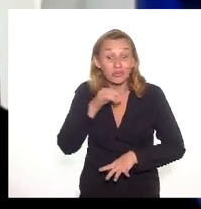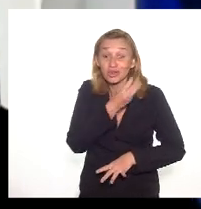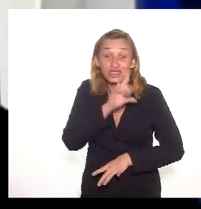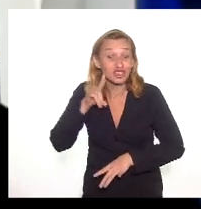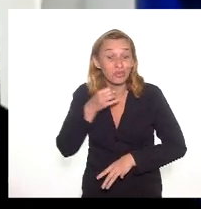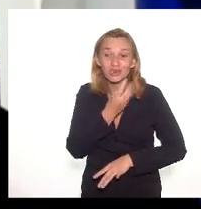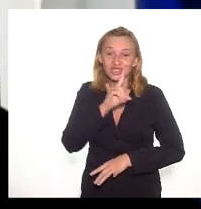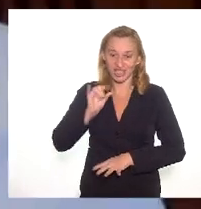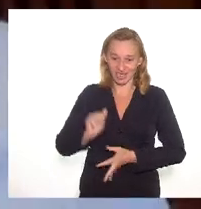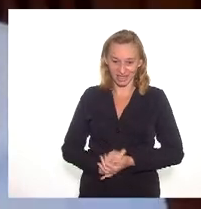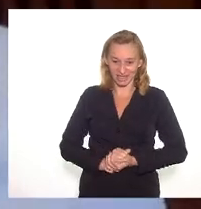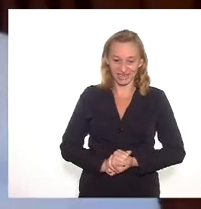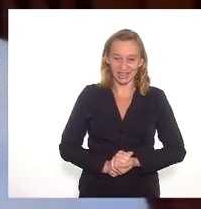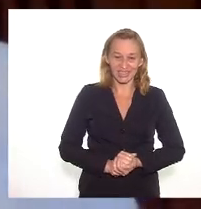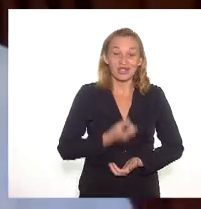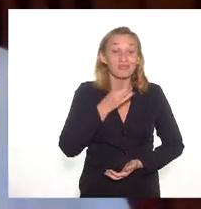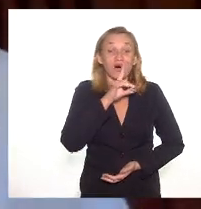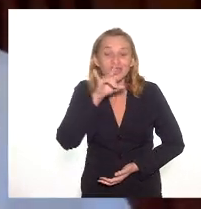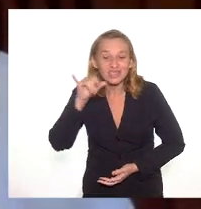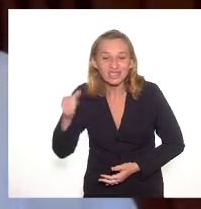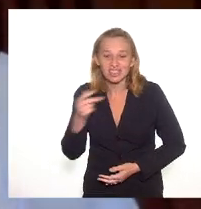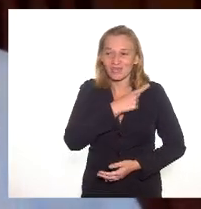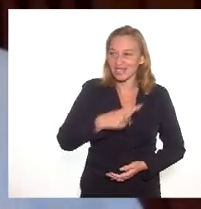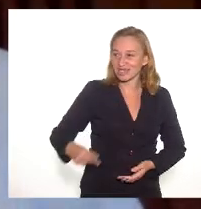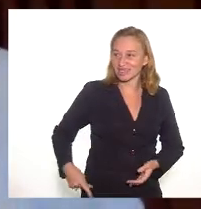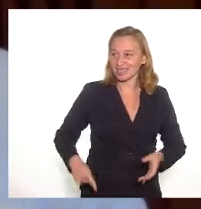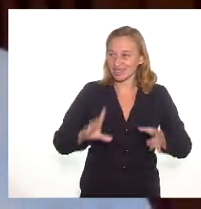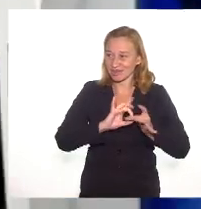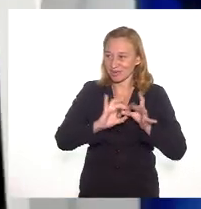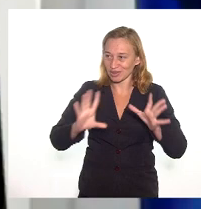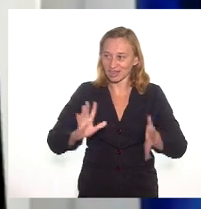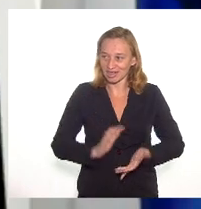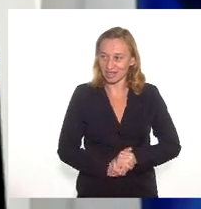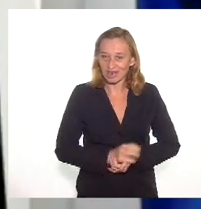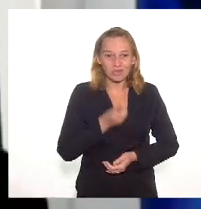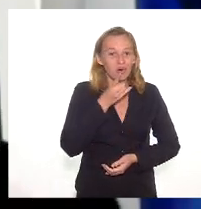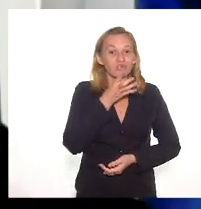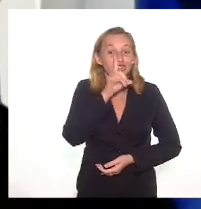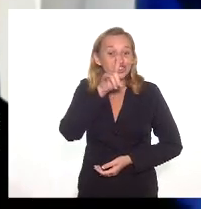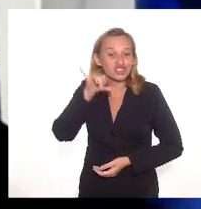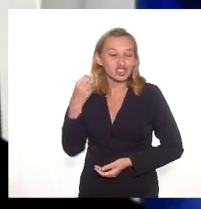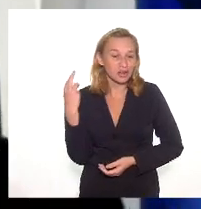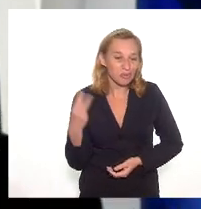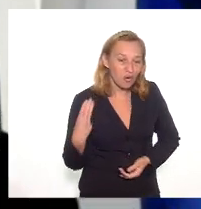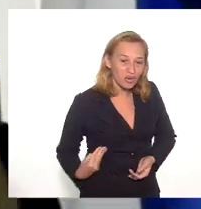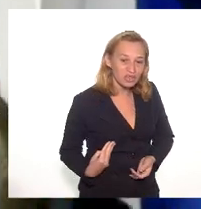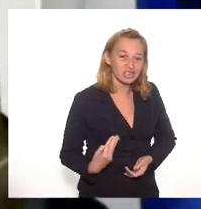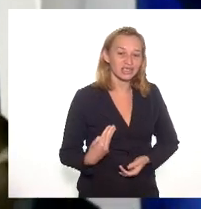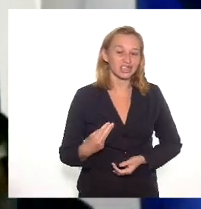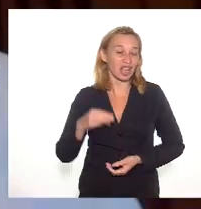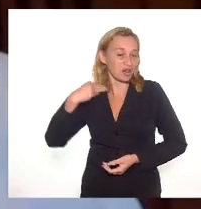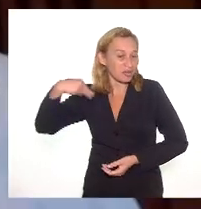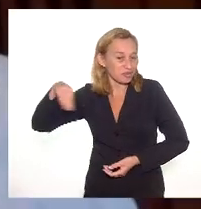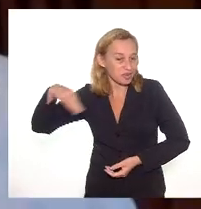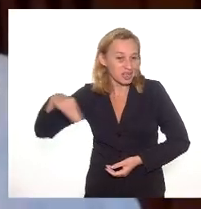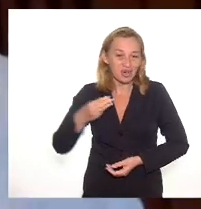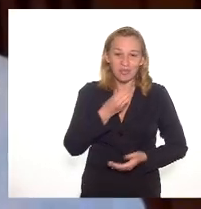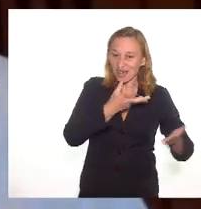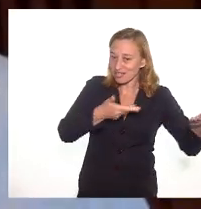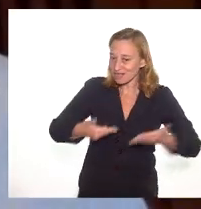Bom dia, presidente Márcio. Democrático. Presidente, bom dia, Luiz. Deputado, bom dia, Mônica. Mink. Bem-vindo, nosso